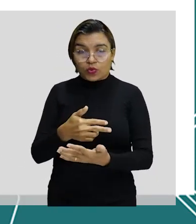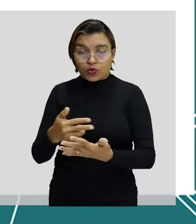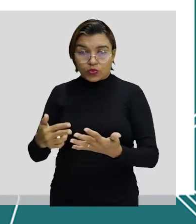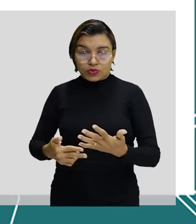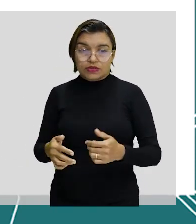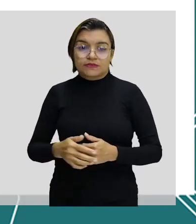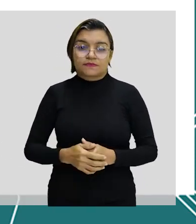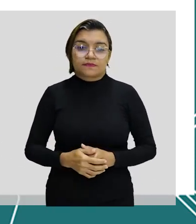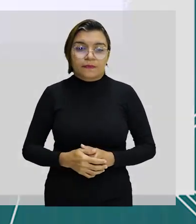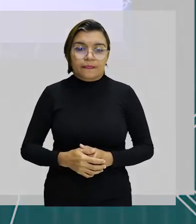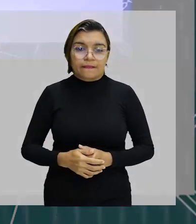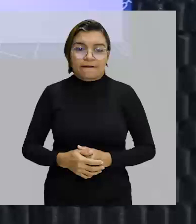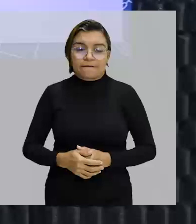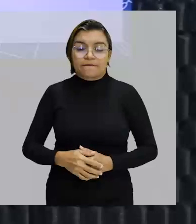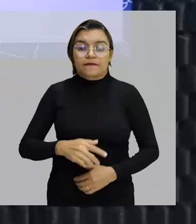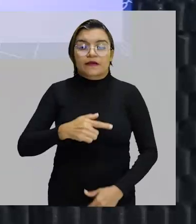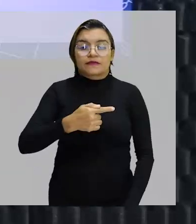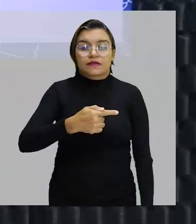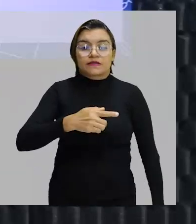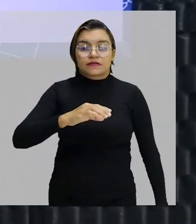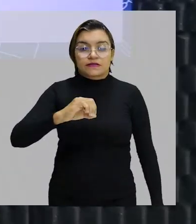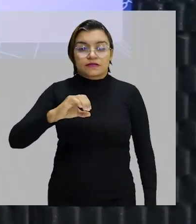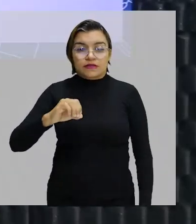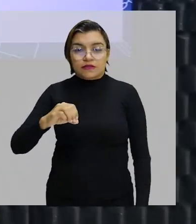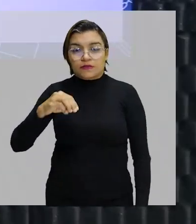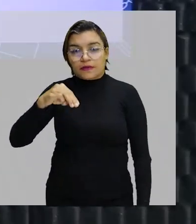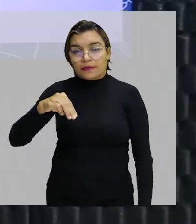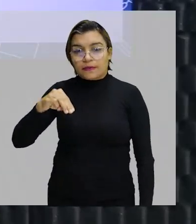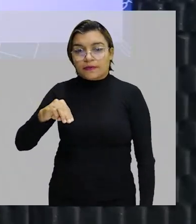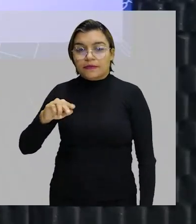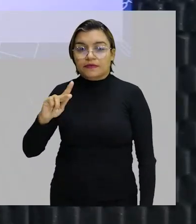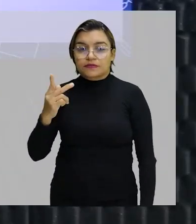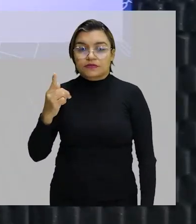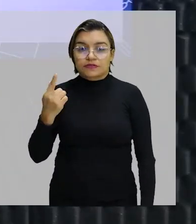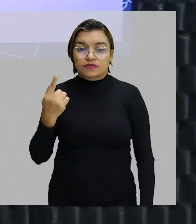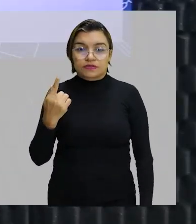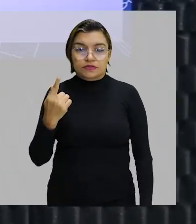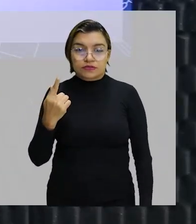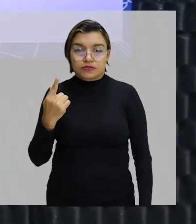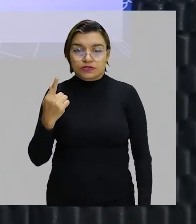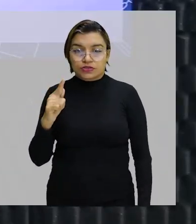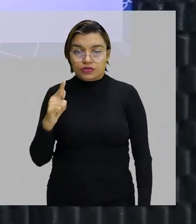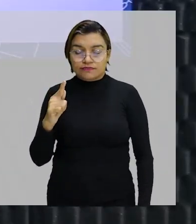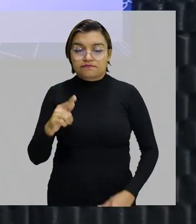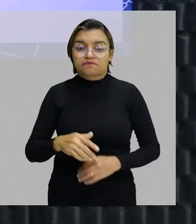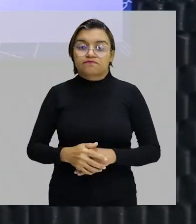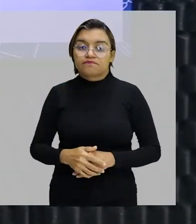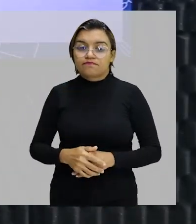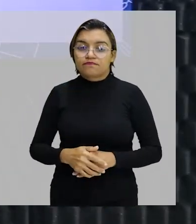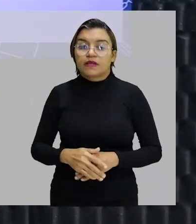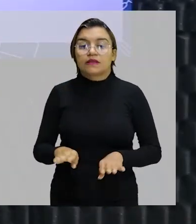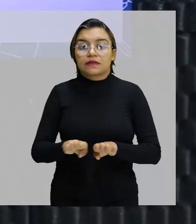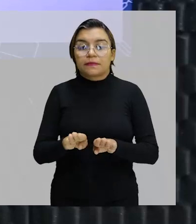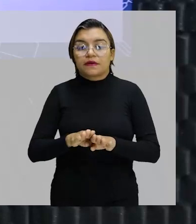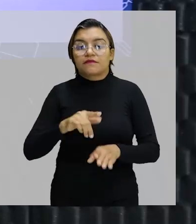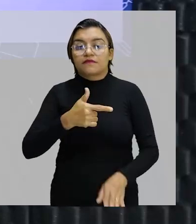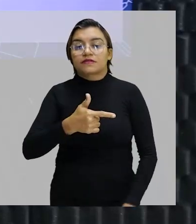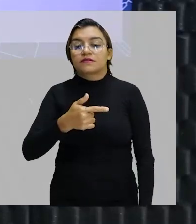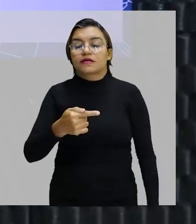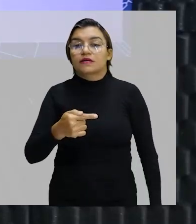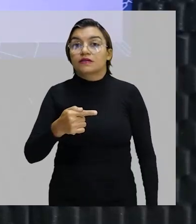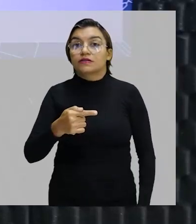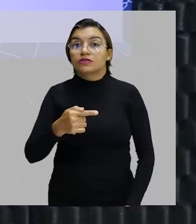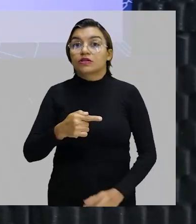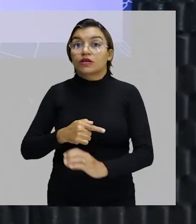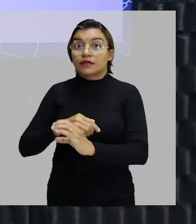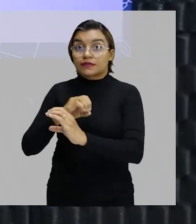exemplo, a 700 milímetros de mercúrio e a 27 graus Celsius. Bom, nesse tipo de situação,